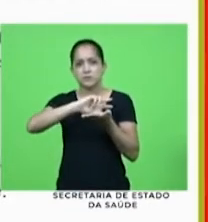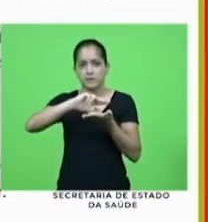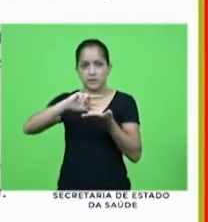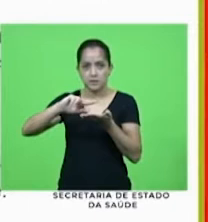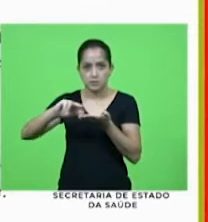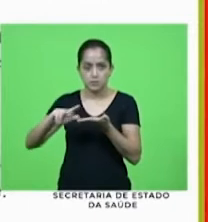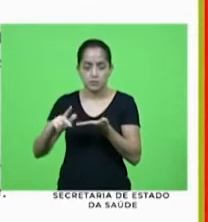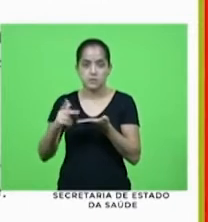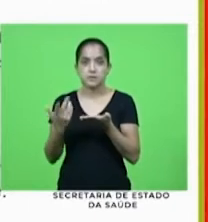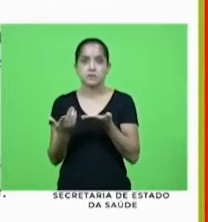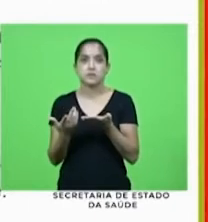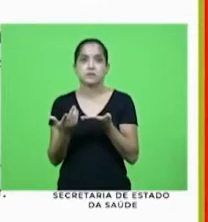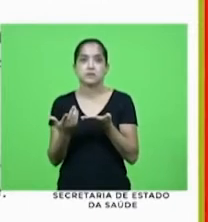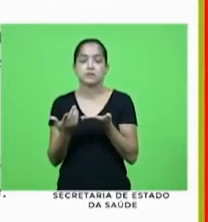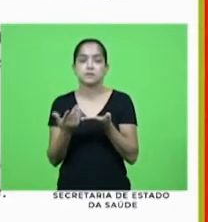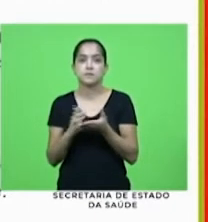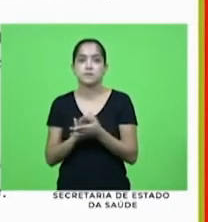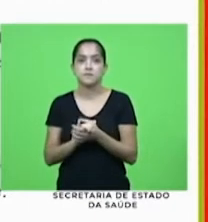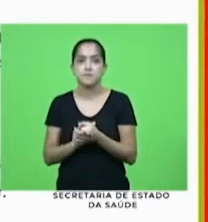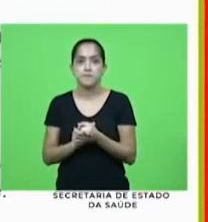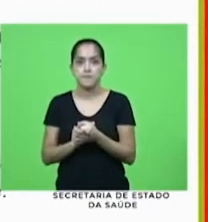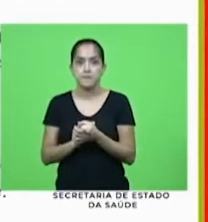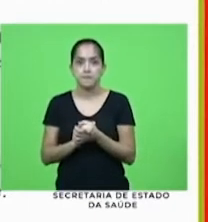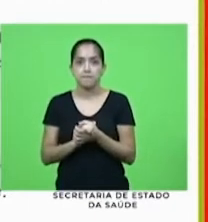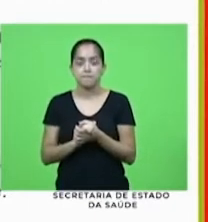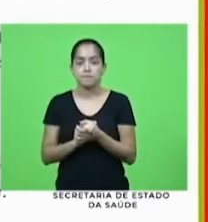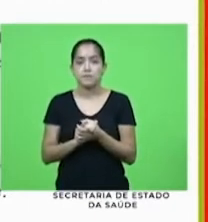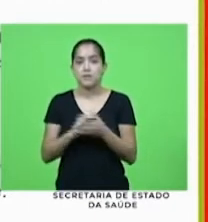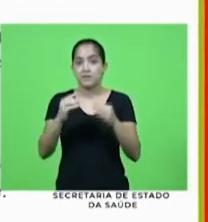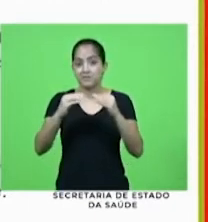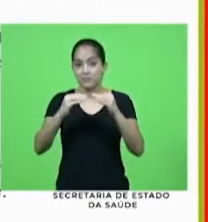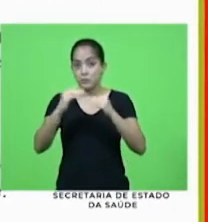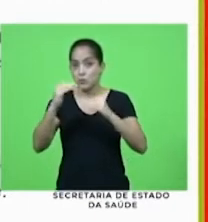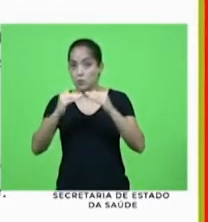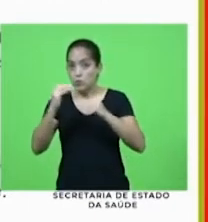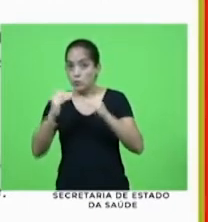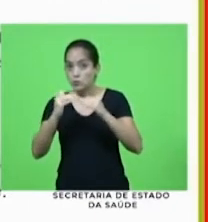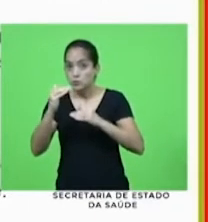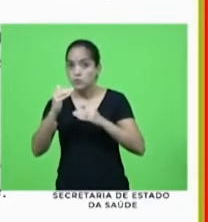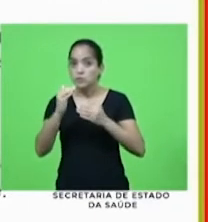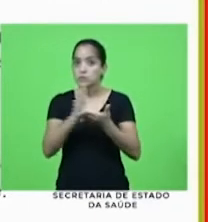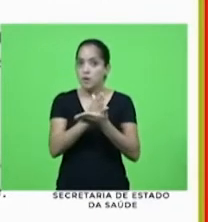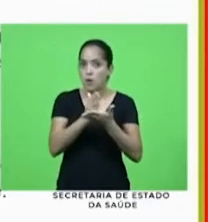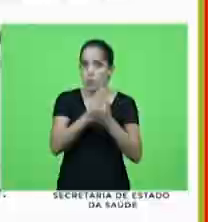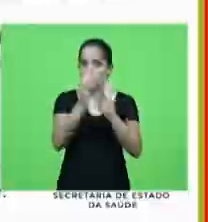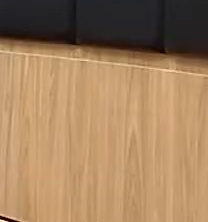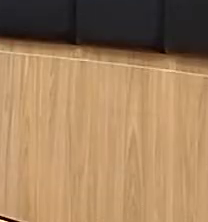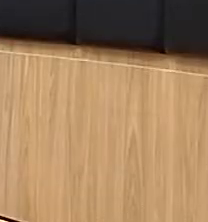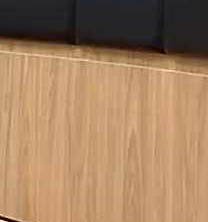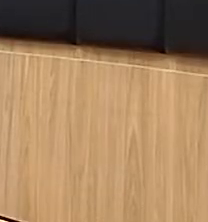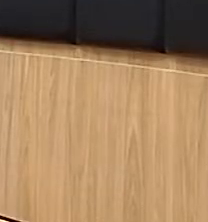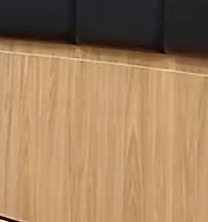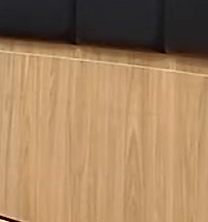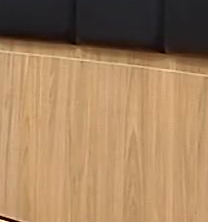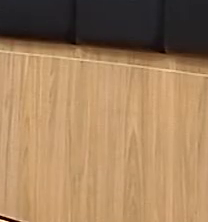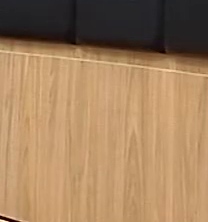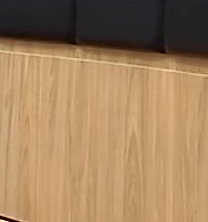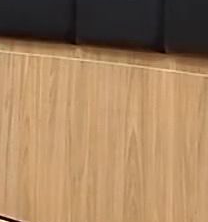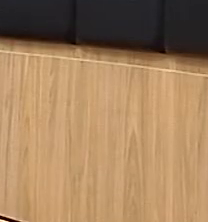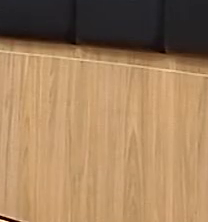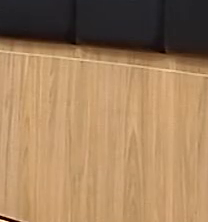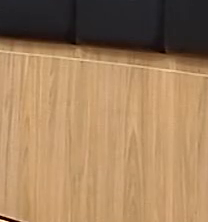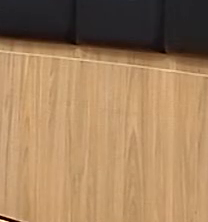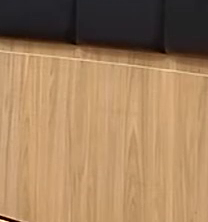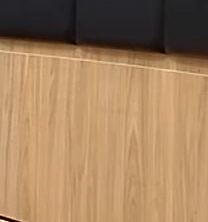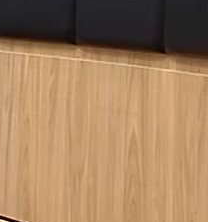ou é não concordância com algumas questões são colocadas aí como a empresa